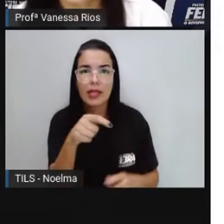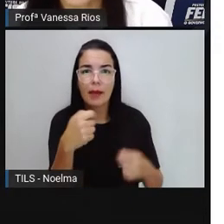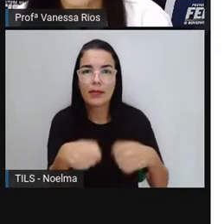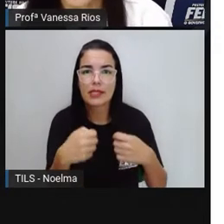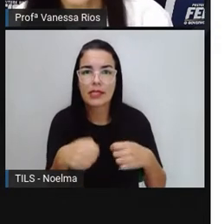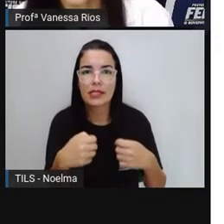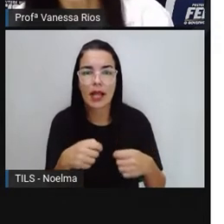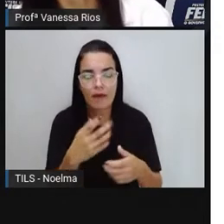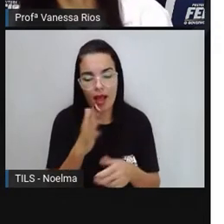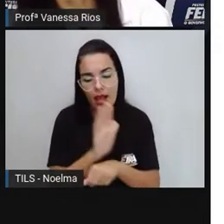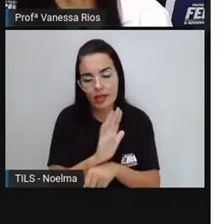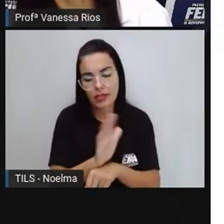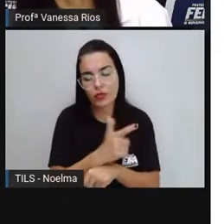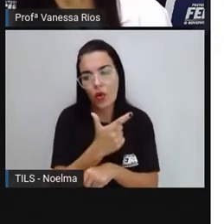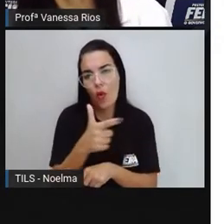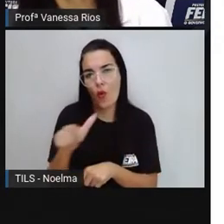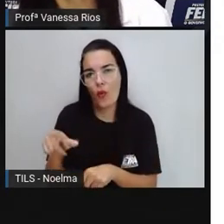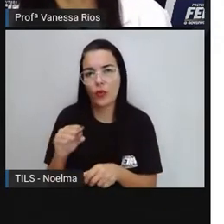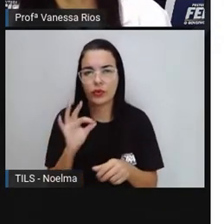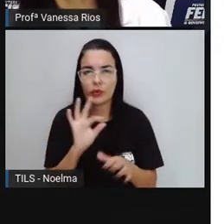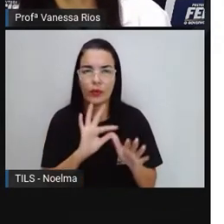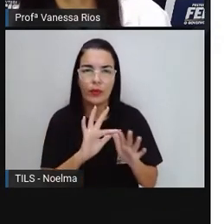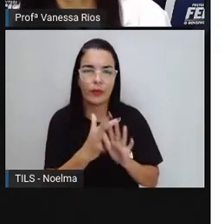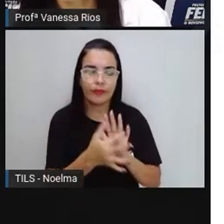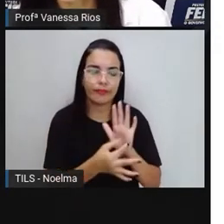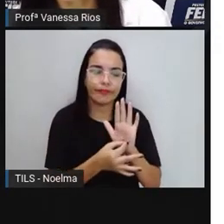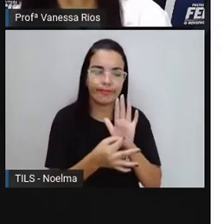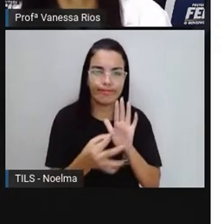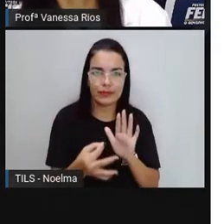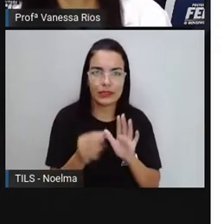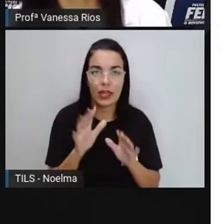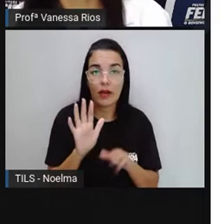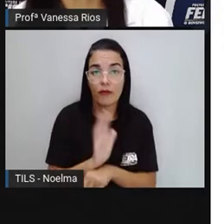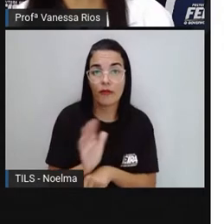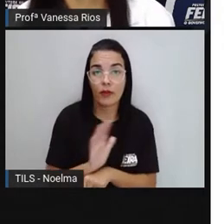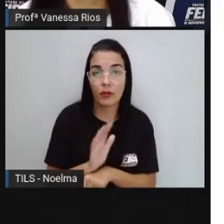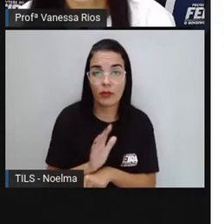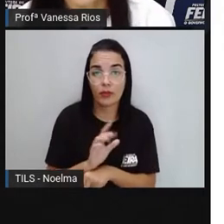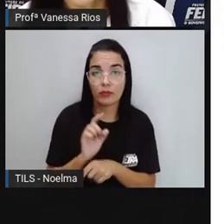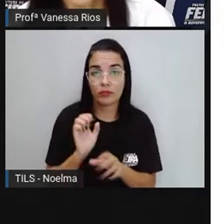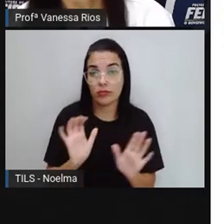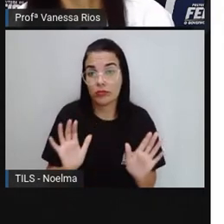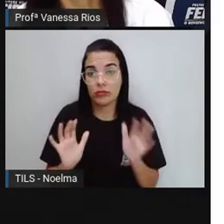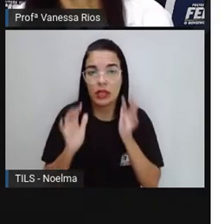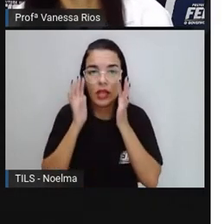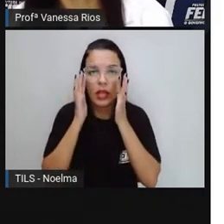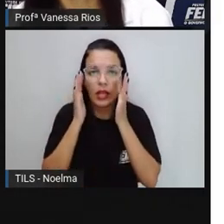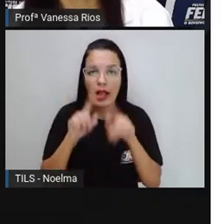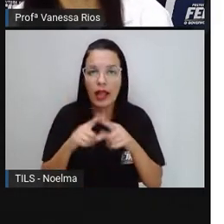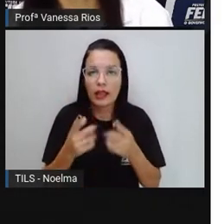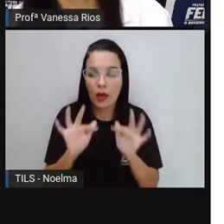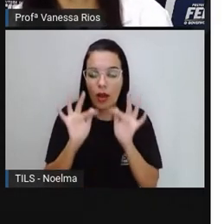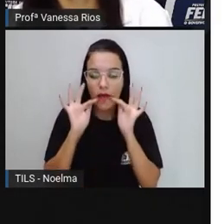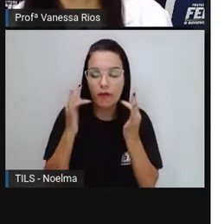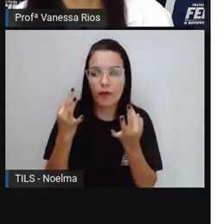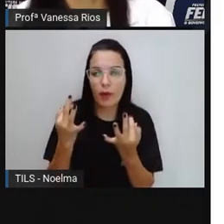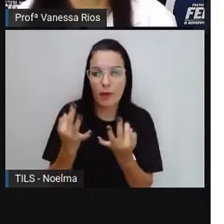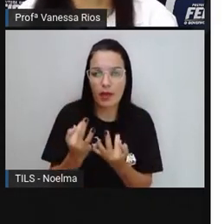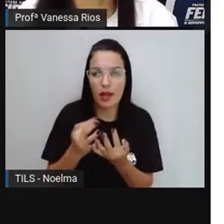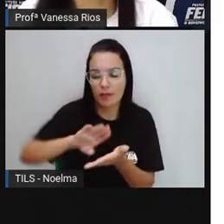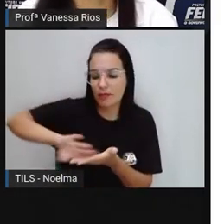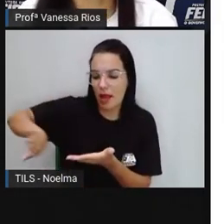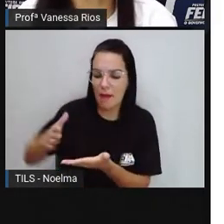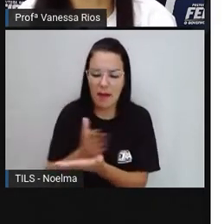outro filme. É justamente onde o primeiro brilha que o segundo tropeça. A família desunida, cada um